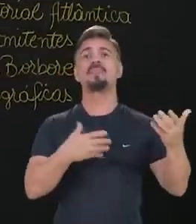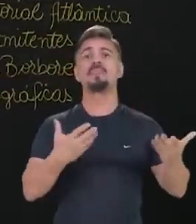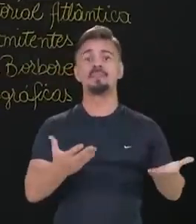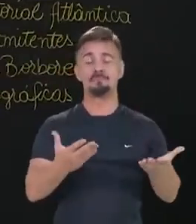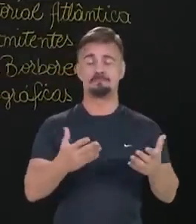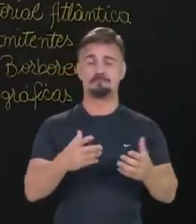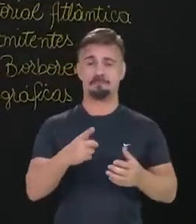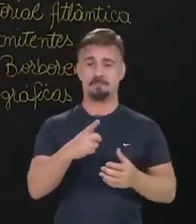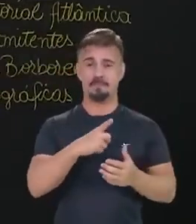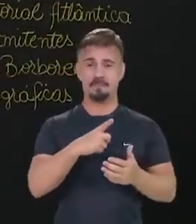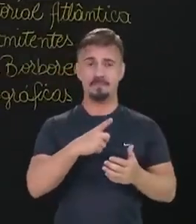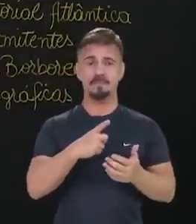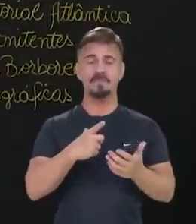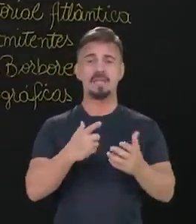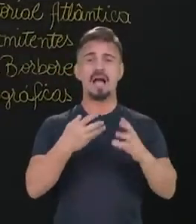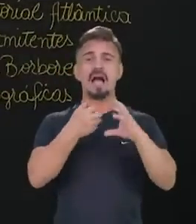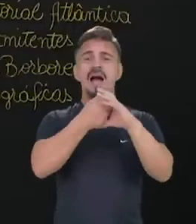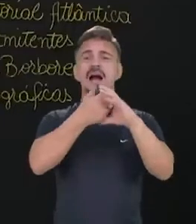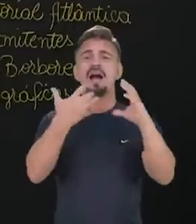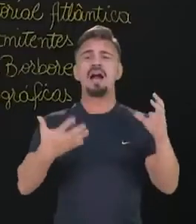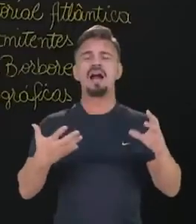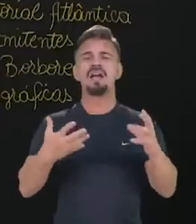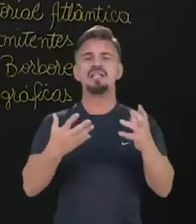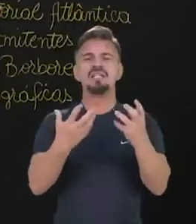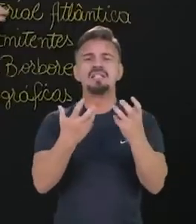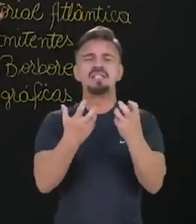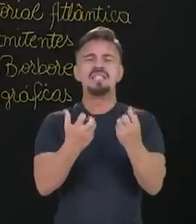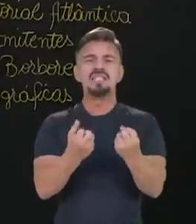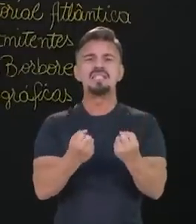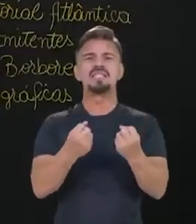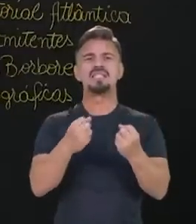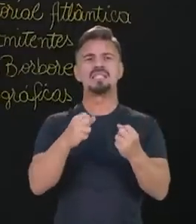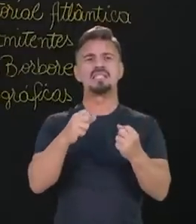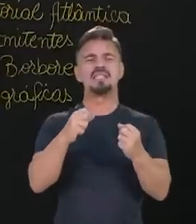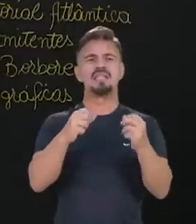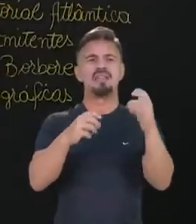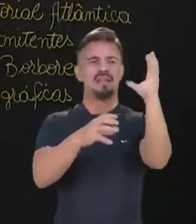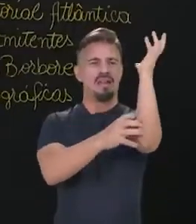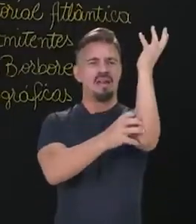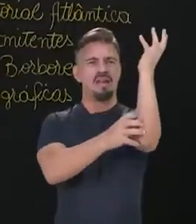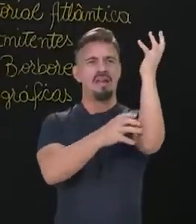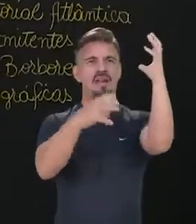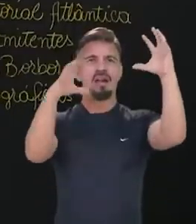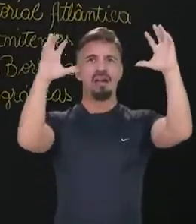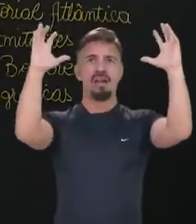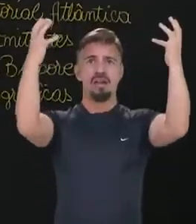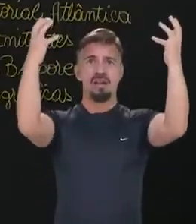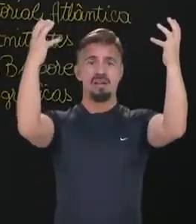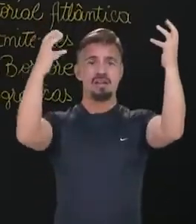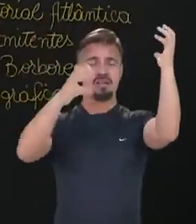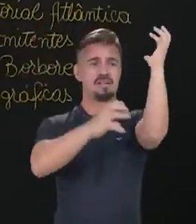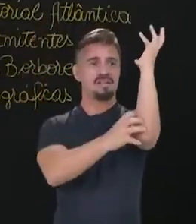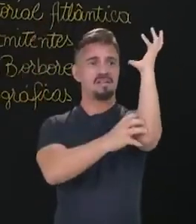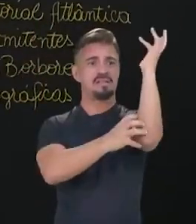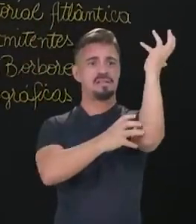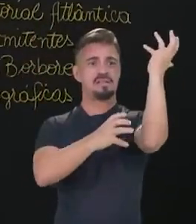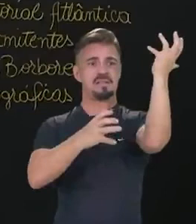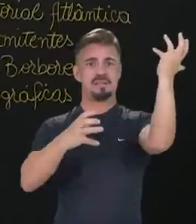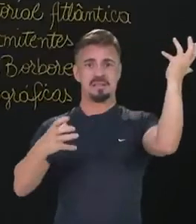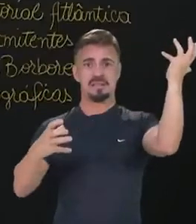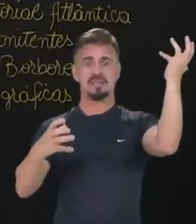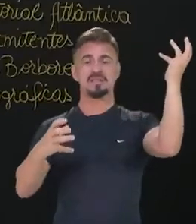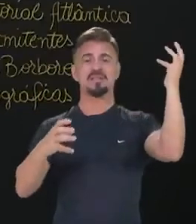como nós temos aí essa característica do clima semiárido, metade dele é árido, e temos